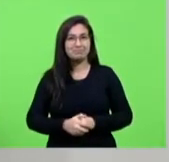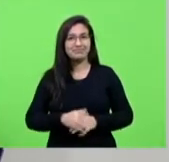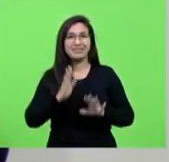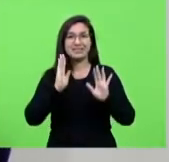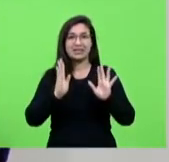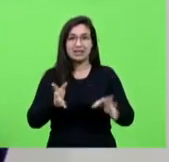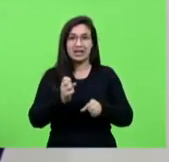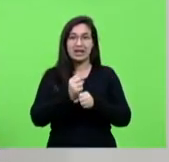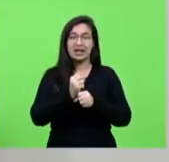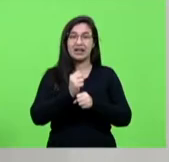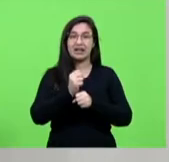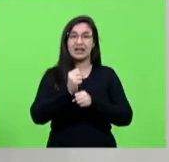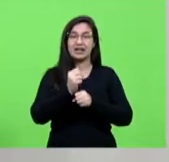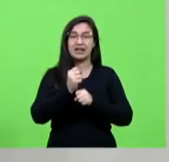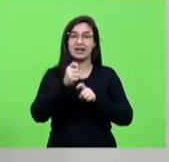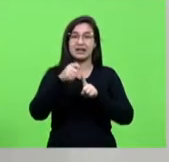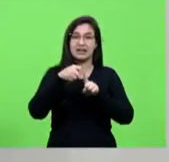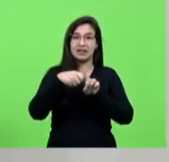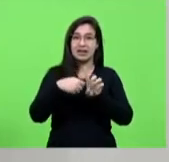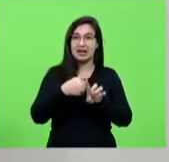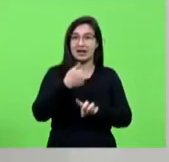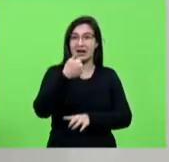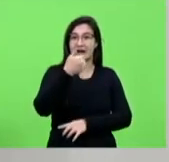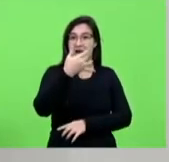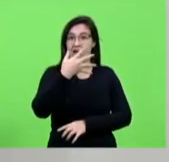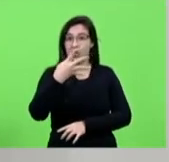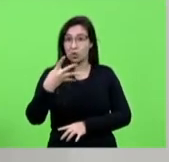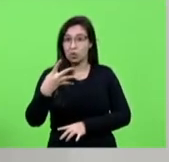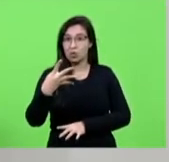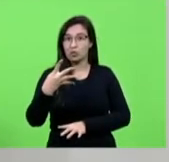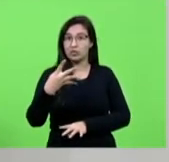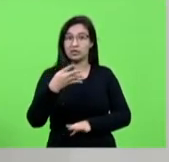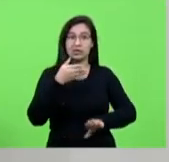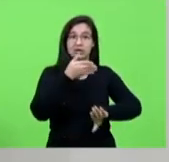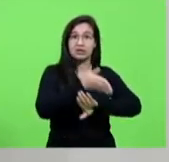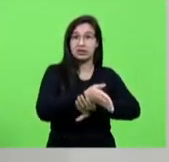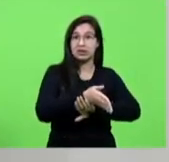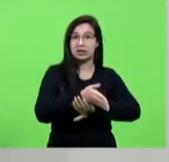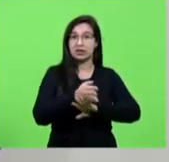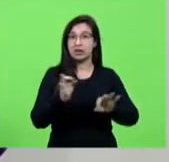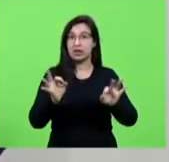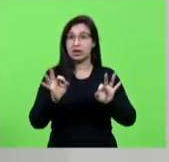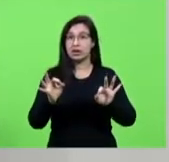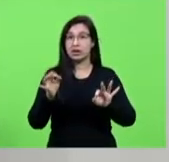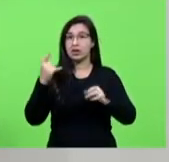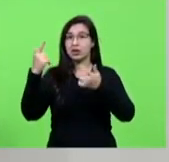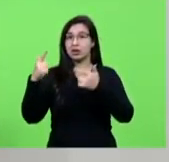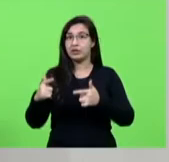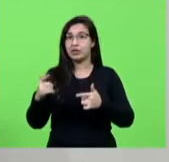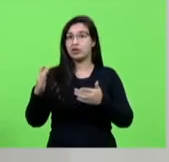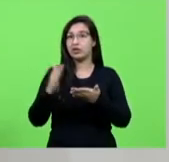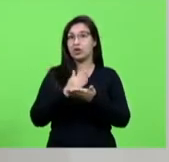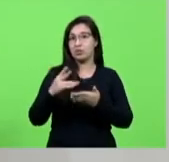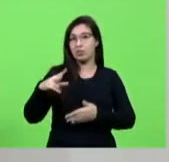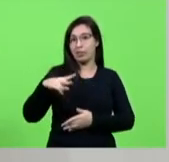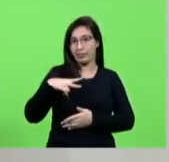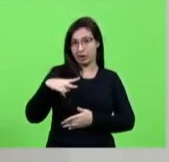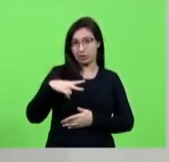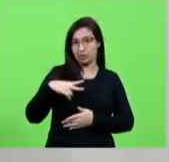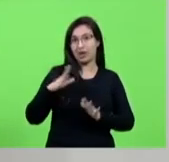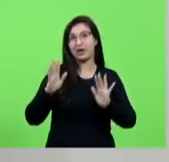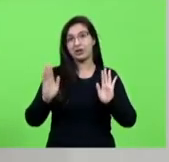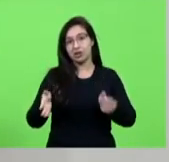meses sem aulas presenciais, ao contrário de outras universidades que estão funcionando por aí, particulares, logicamente.